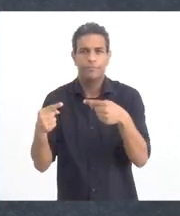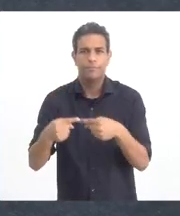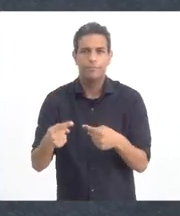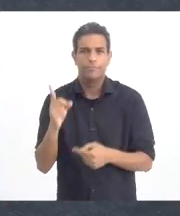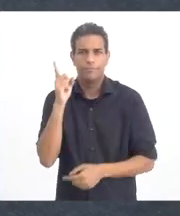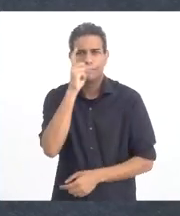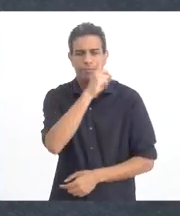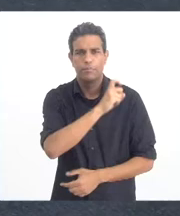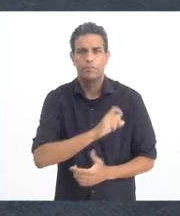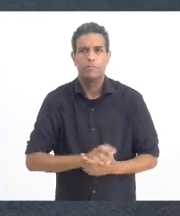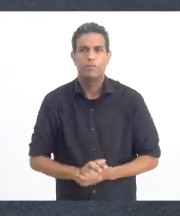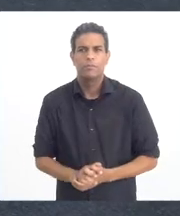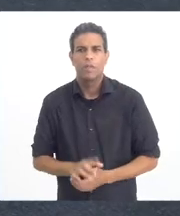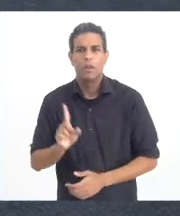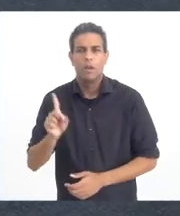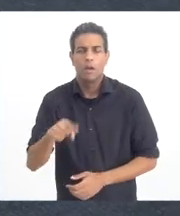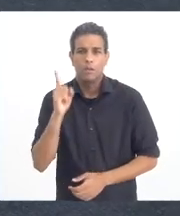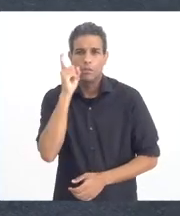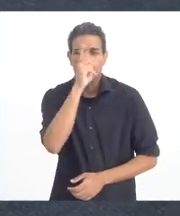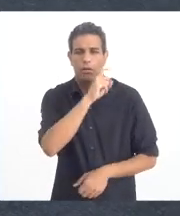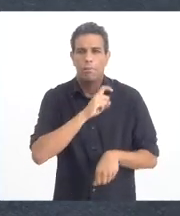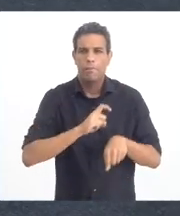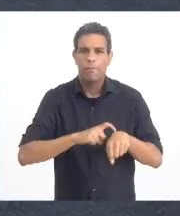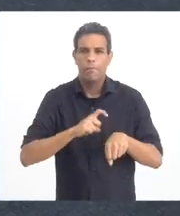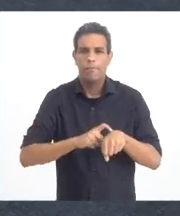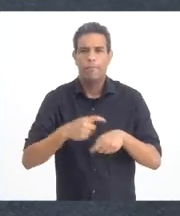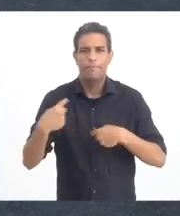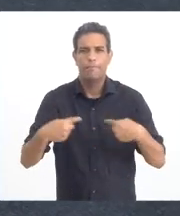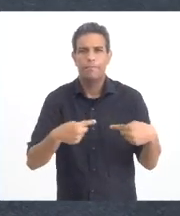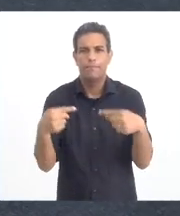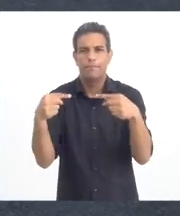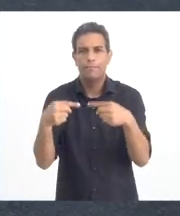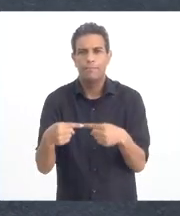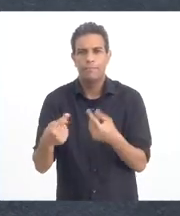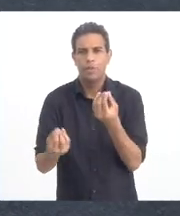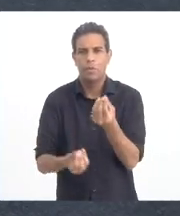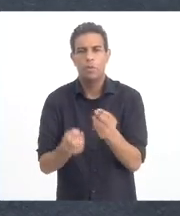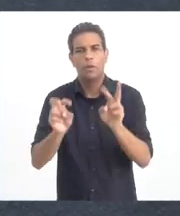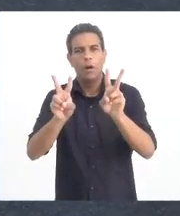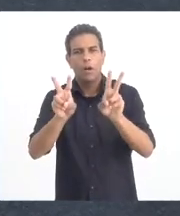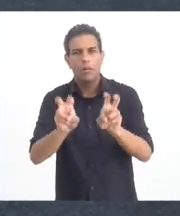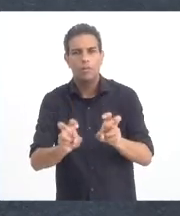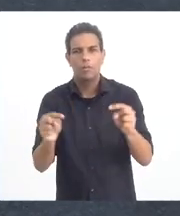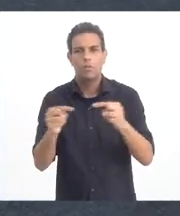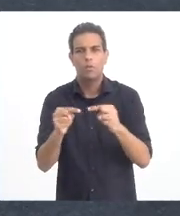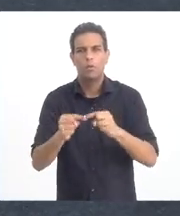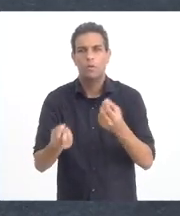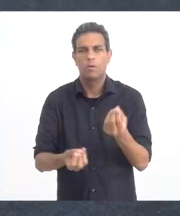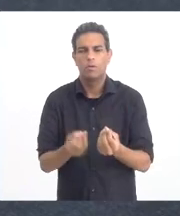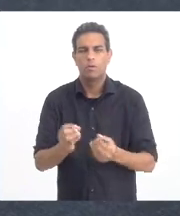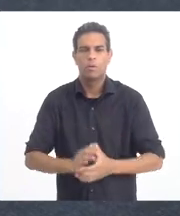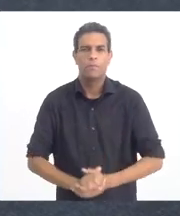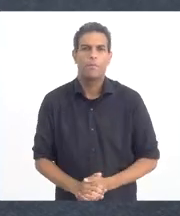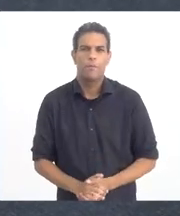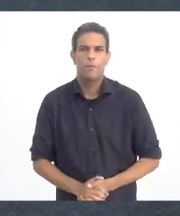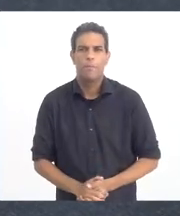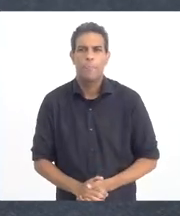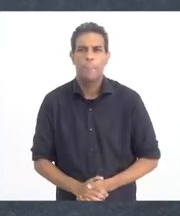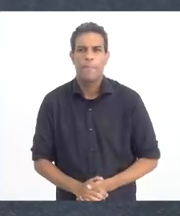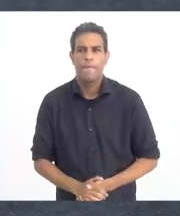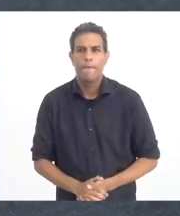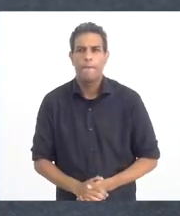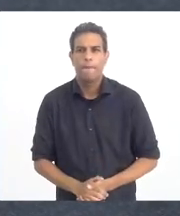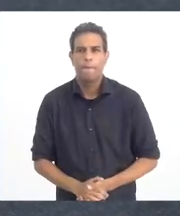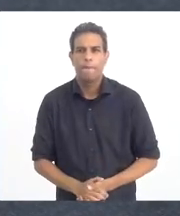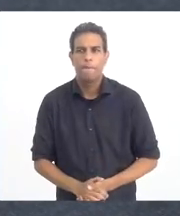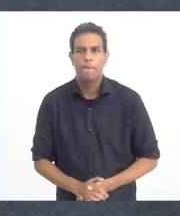difícil. É muito pouco tempo para a gente discorrer um assunto de tanta grandeza. Como